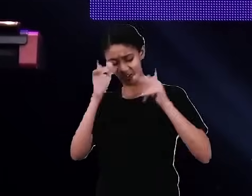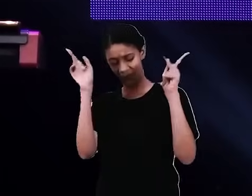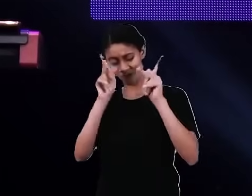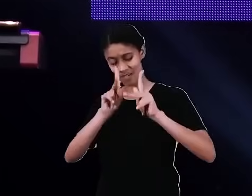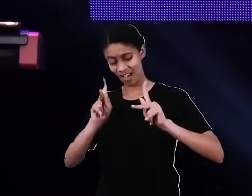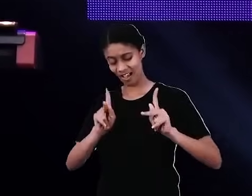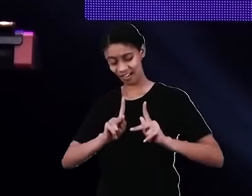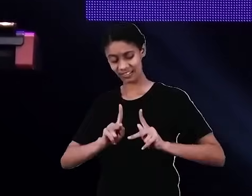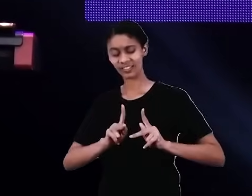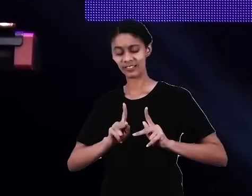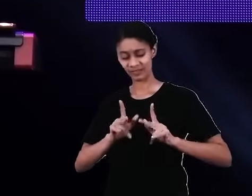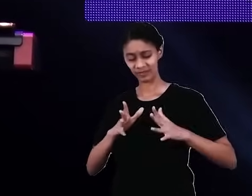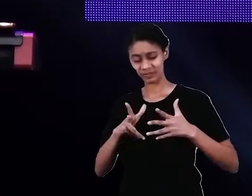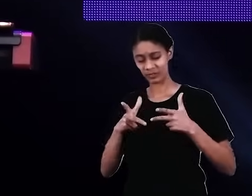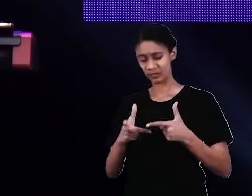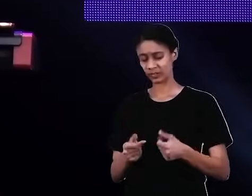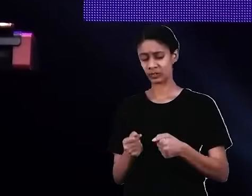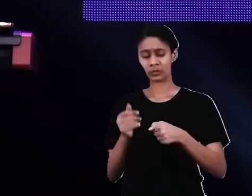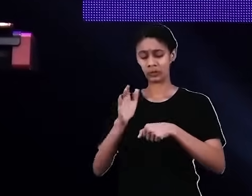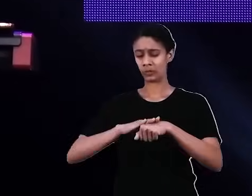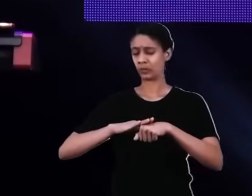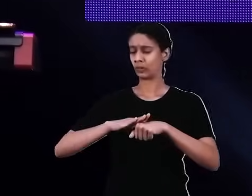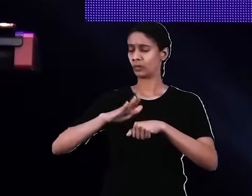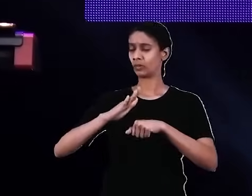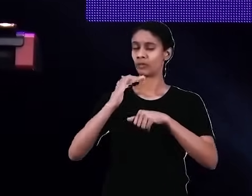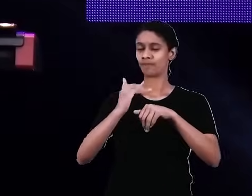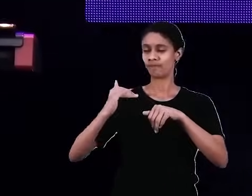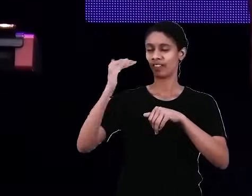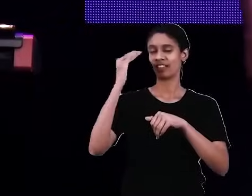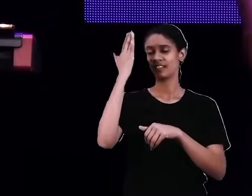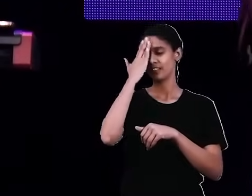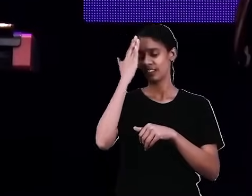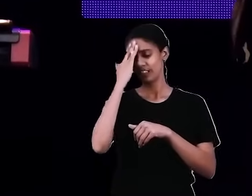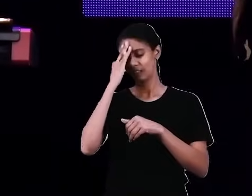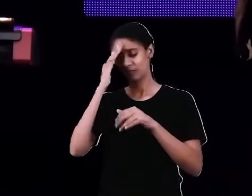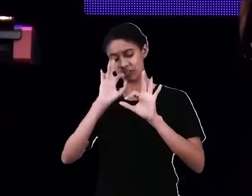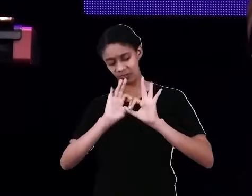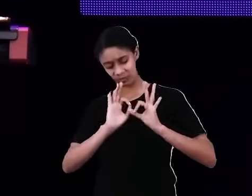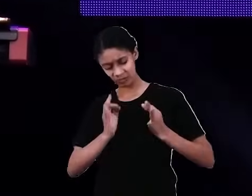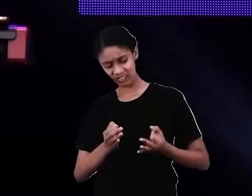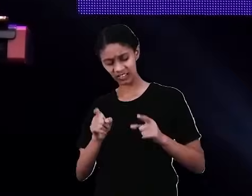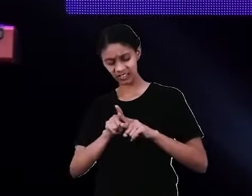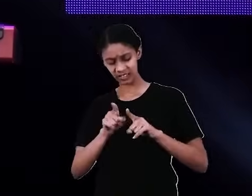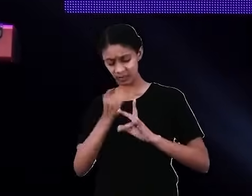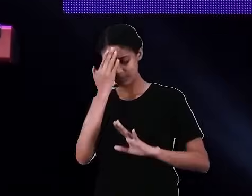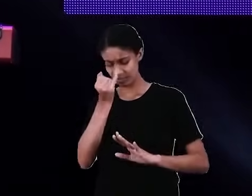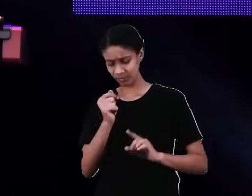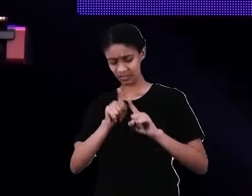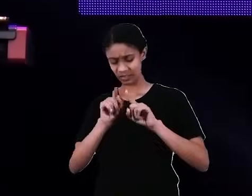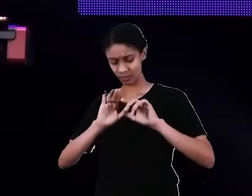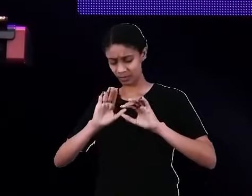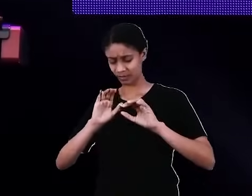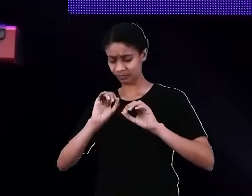entendimento. Enche esse coração de humildade, de sabedoria, mas também de autoridade, de força, de